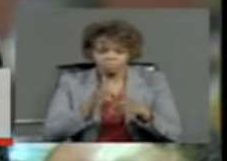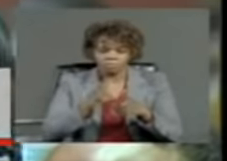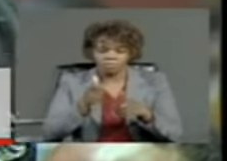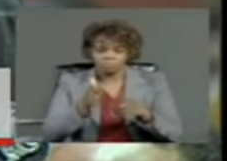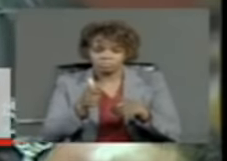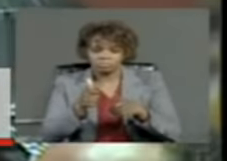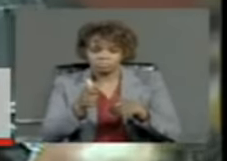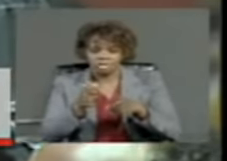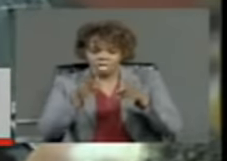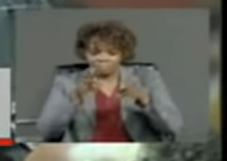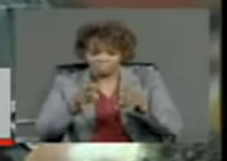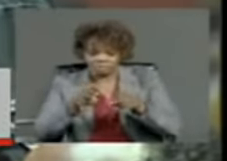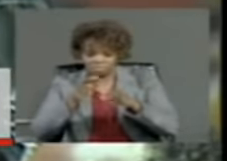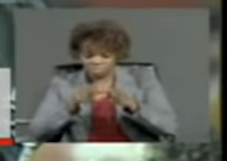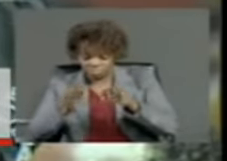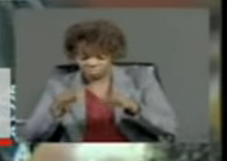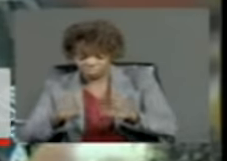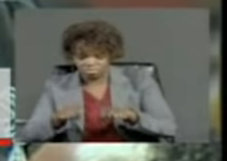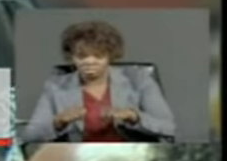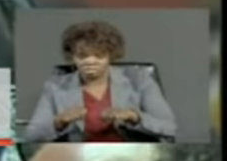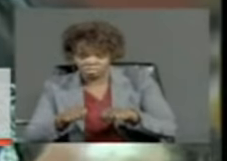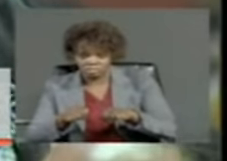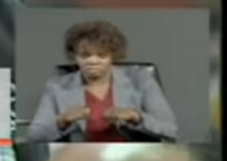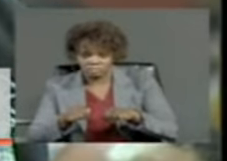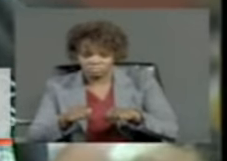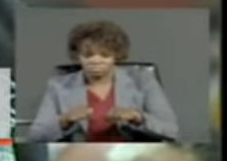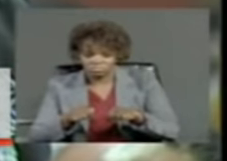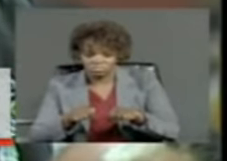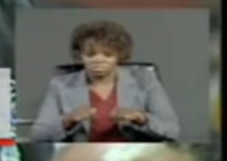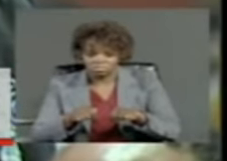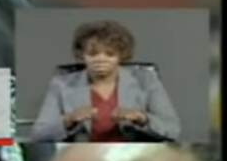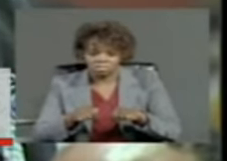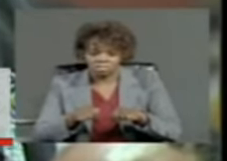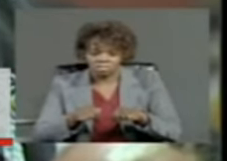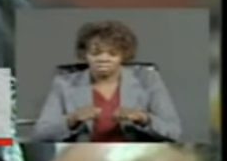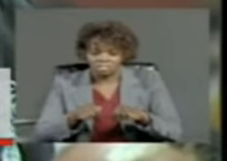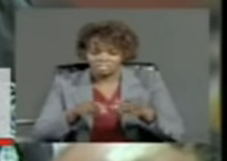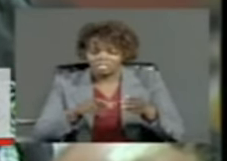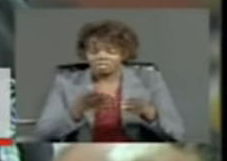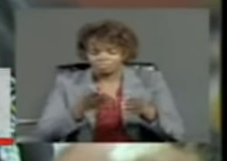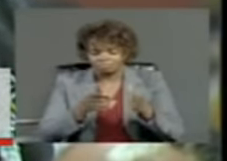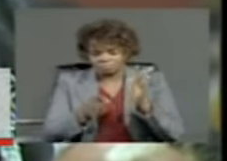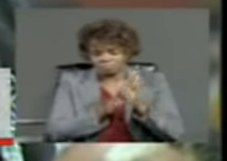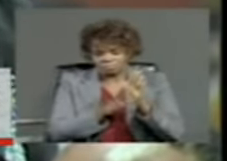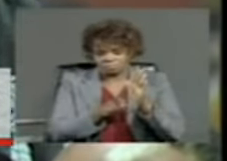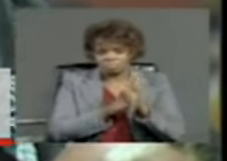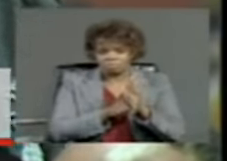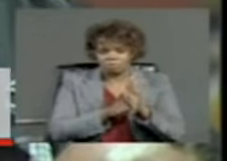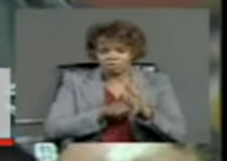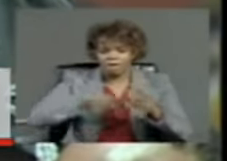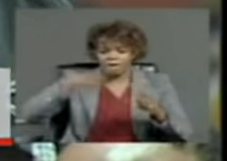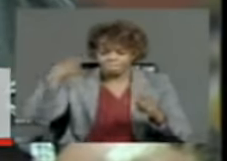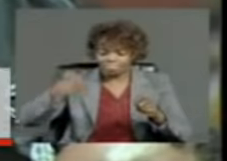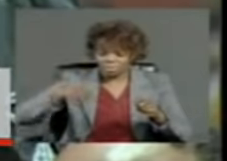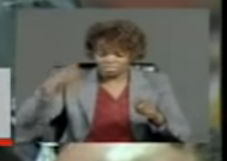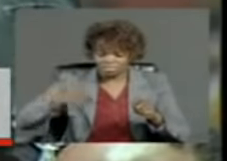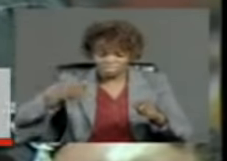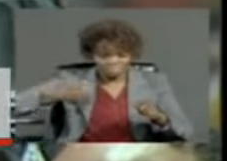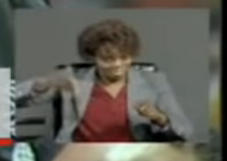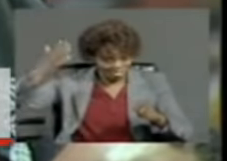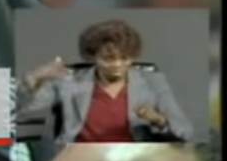o presidente anterior chamou-nos, por exemplo, de frustrados, arruaceiros, confusionistas, né, durante a